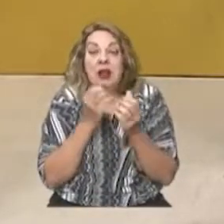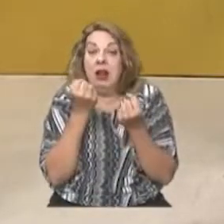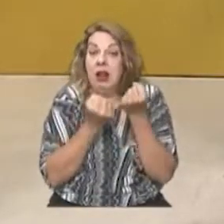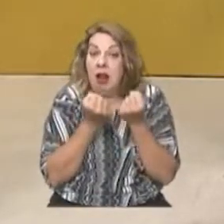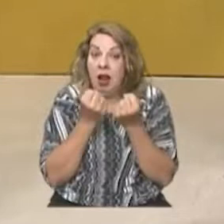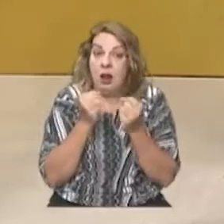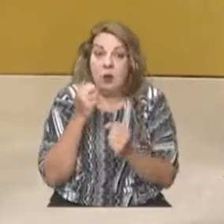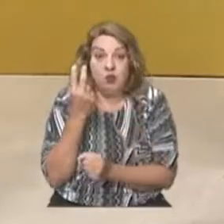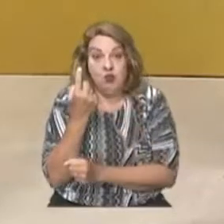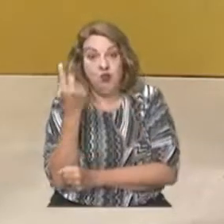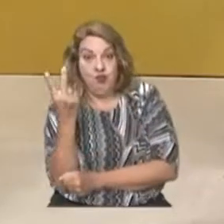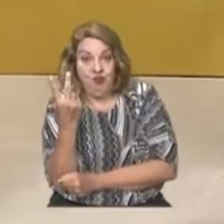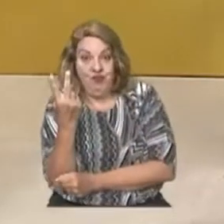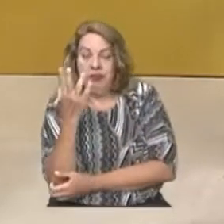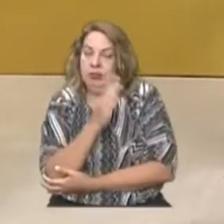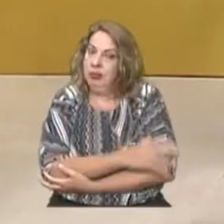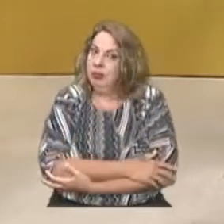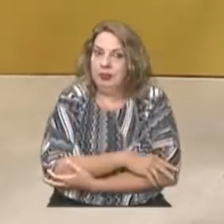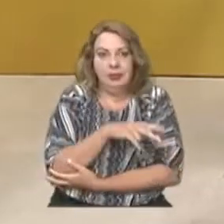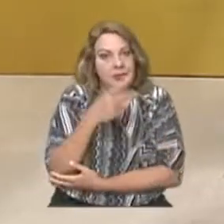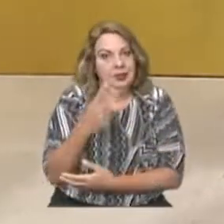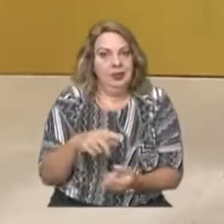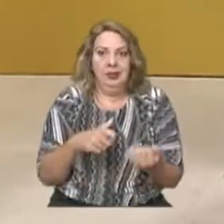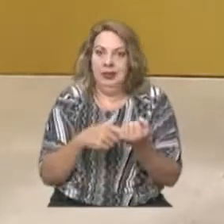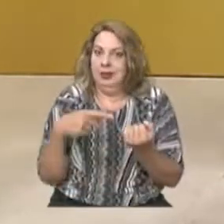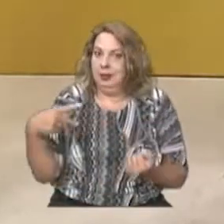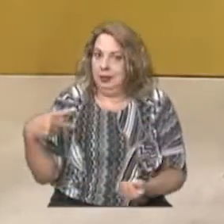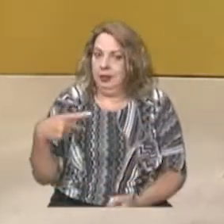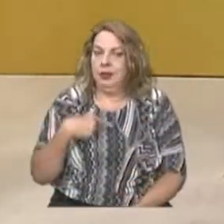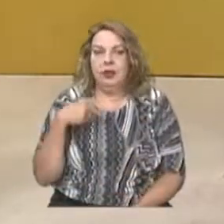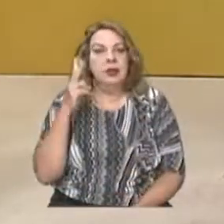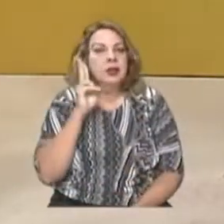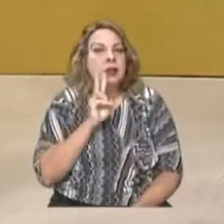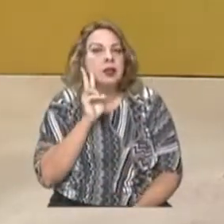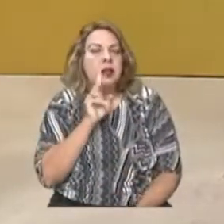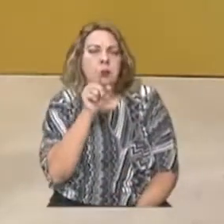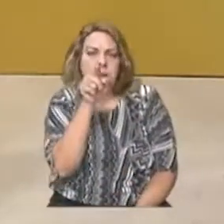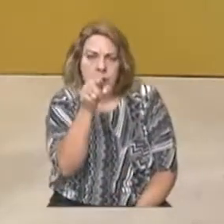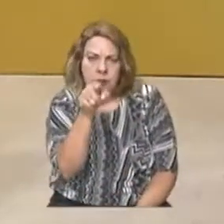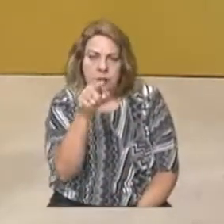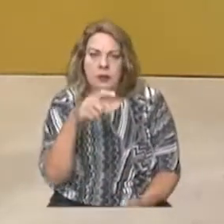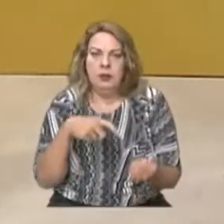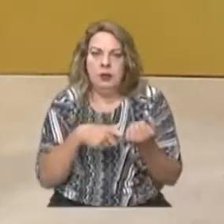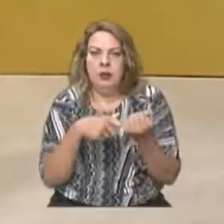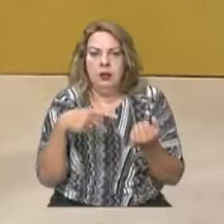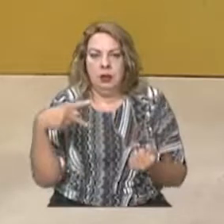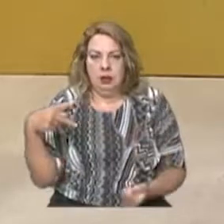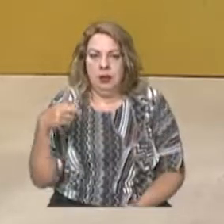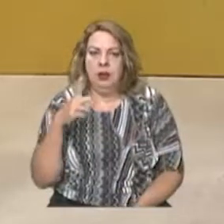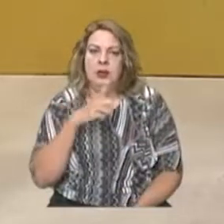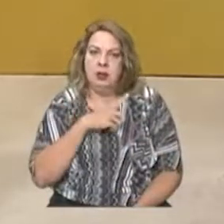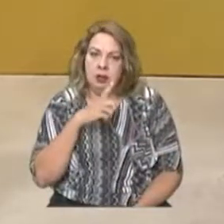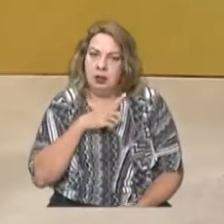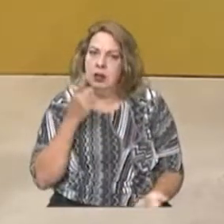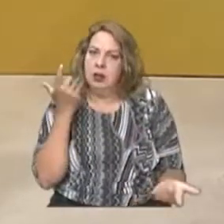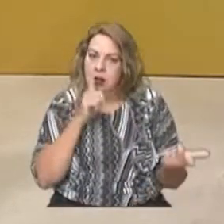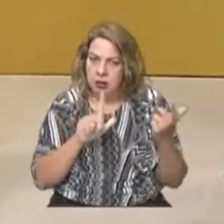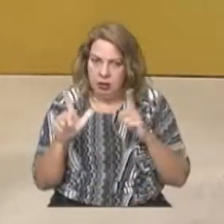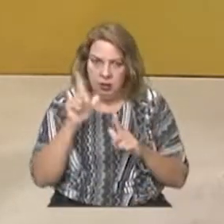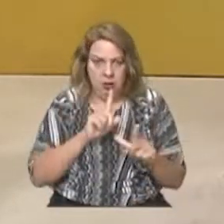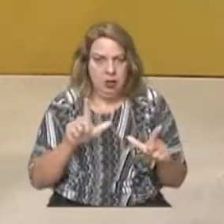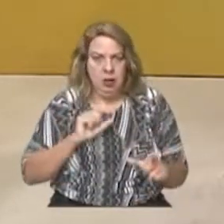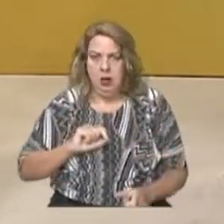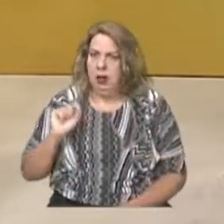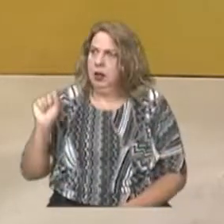não ganhar apenas um, ganhar logo dois de uma só vez. Lembra você o seguinte, ó, o Caju Cap tem contemplados em todos